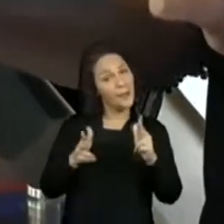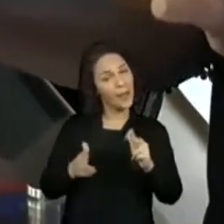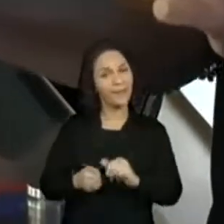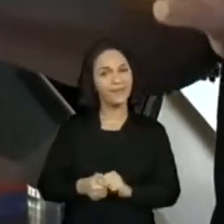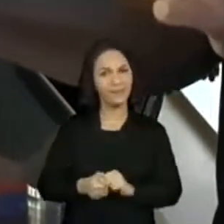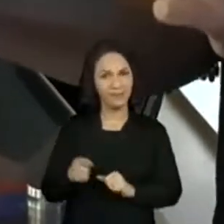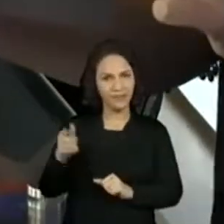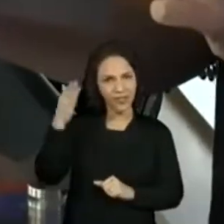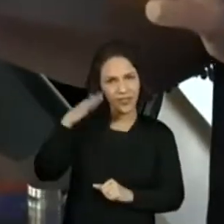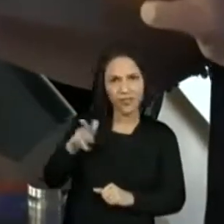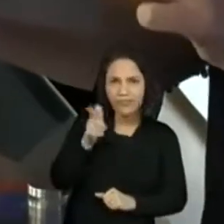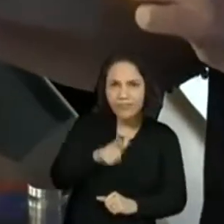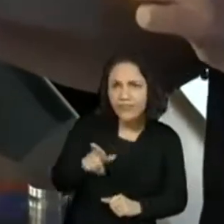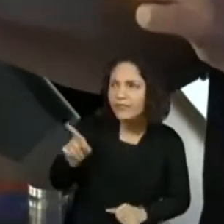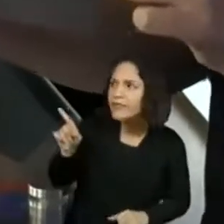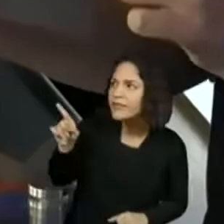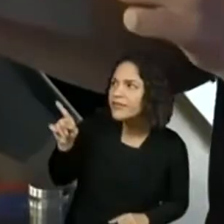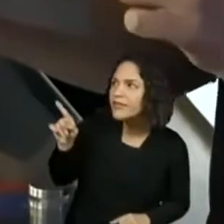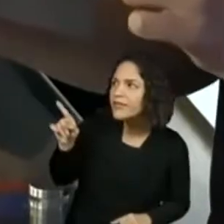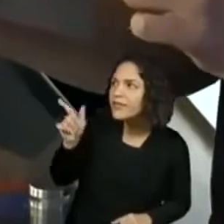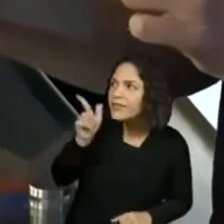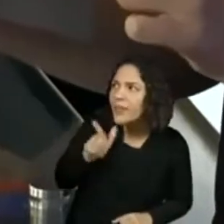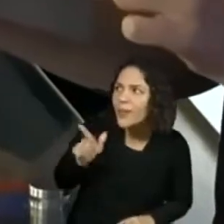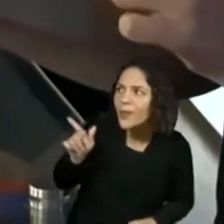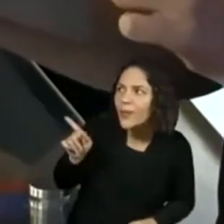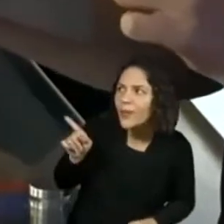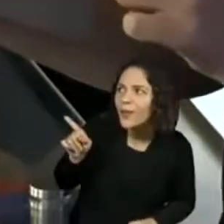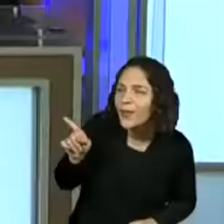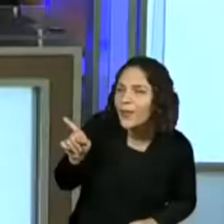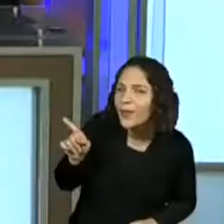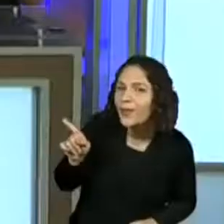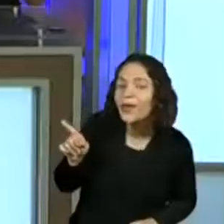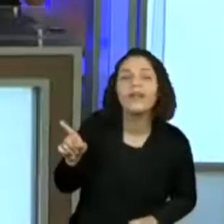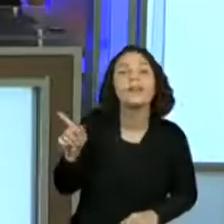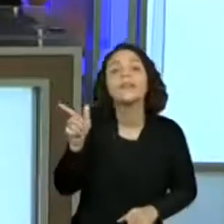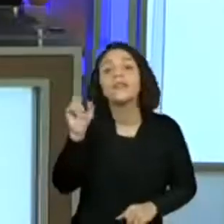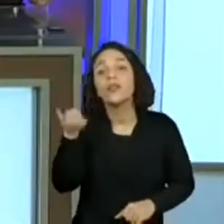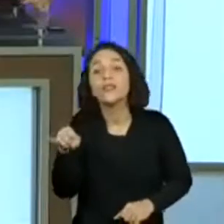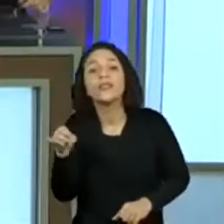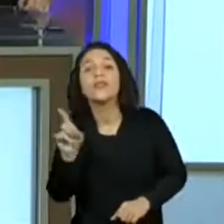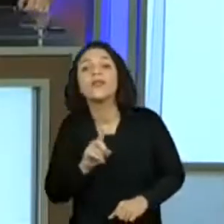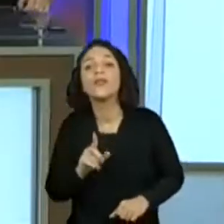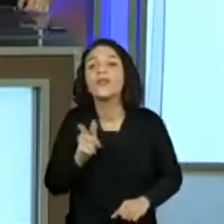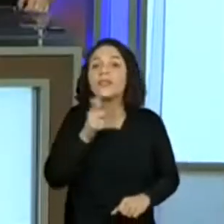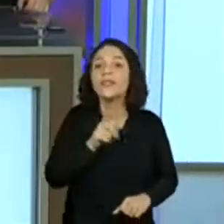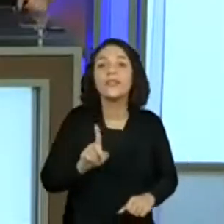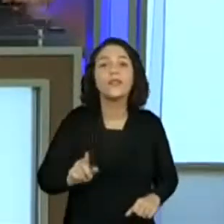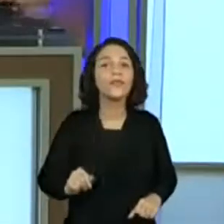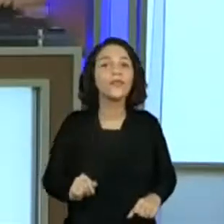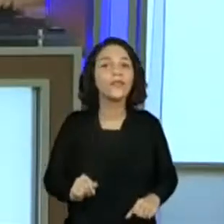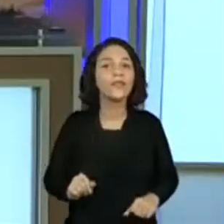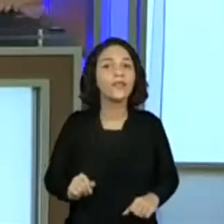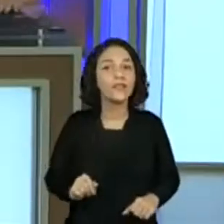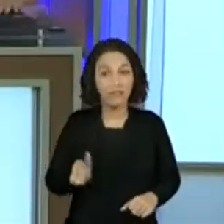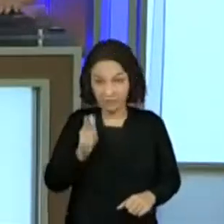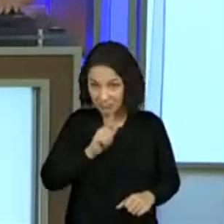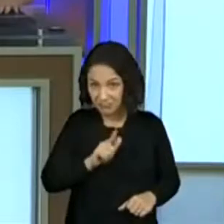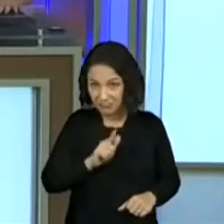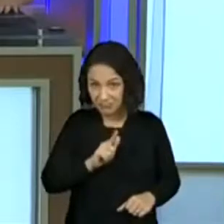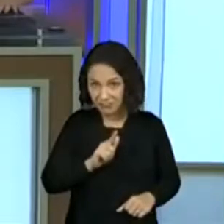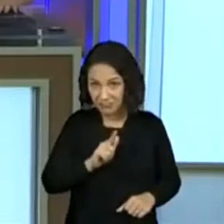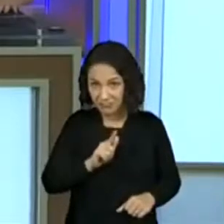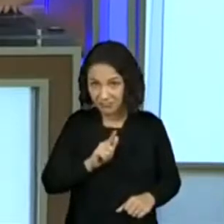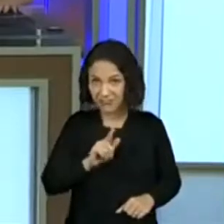A Pro Fran acertou? A Pro Fran acertou? Coloquem aí. Fala. Vamos lá, criançada. Ela acertou ou